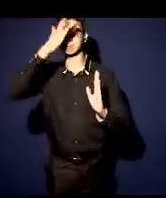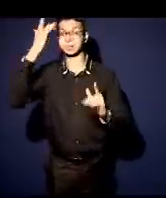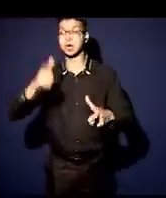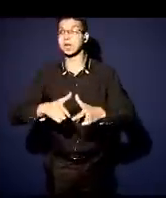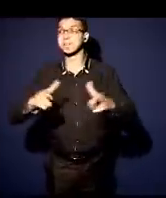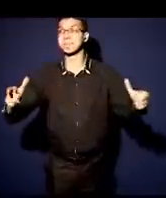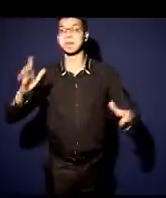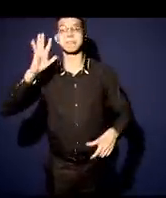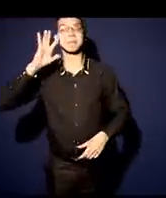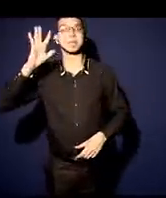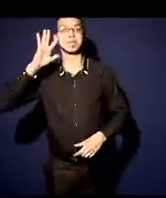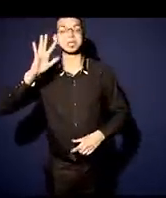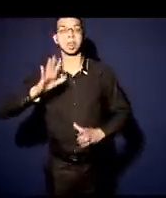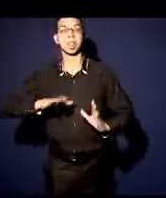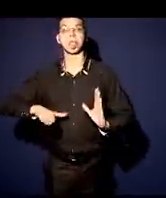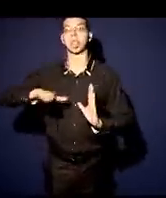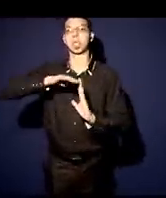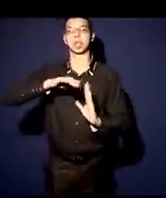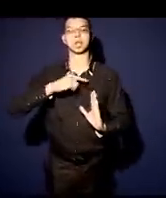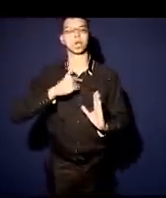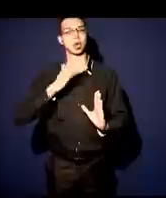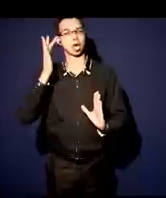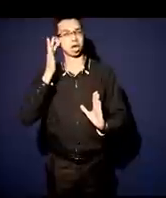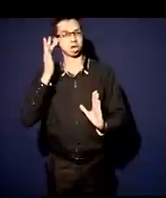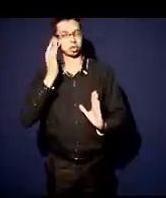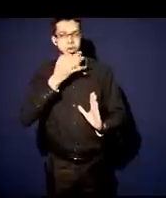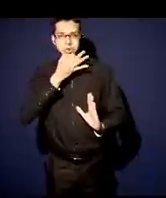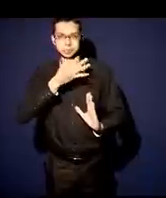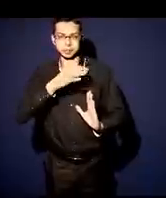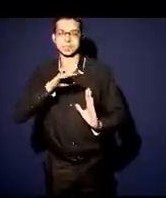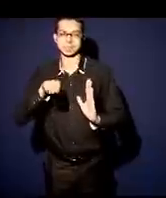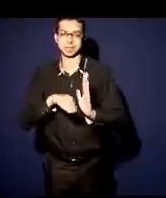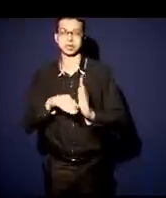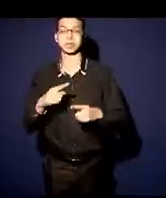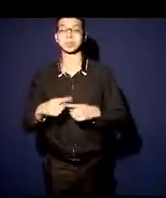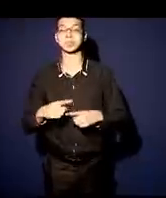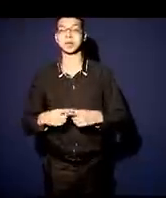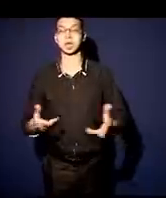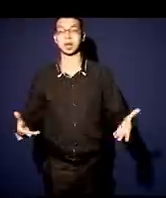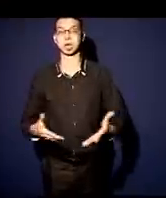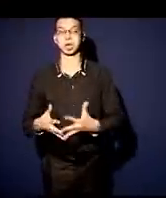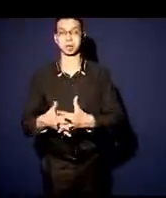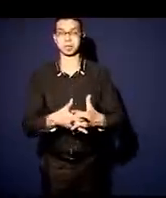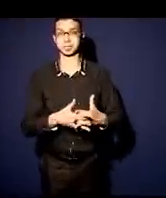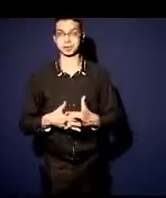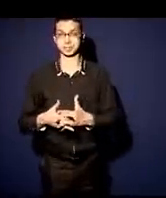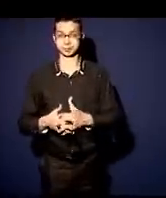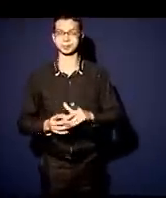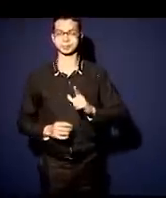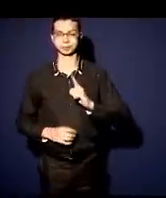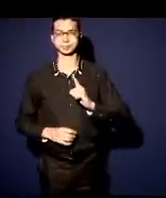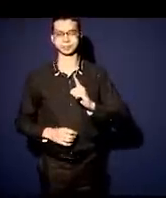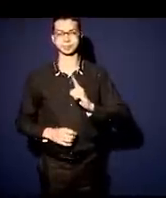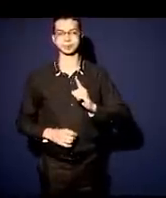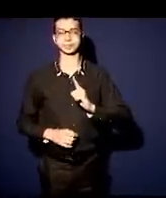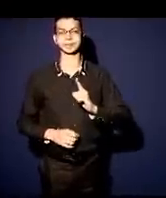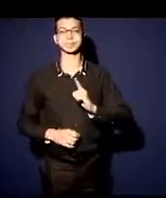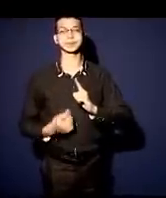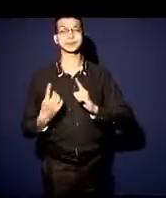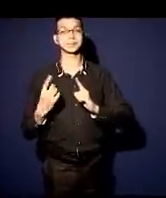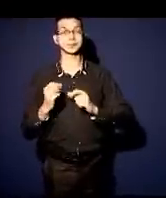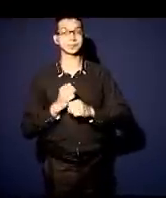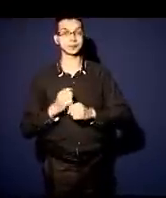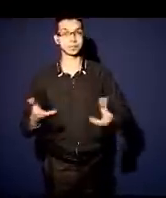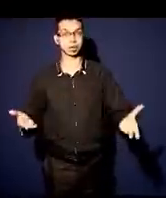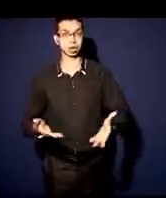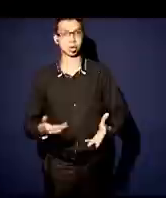Porque, por exemplo, nós esse ano, o TIPS americano, que é a NTNB americana de 10 anos, bateu